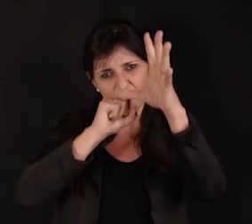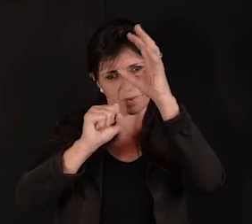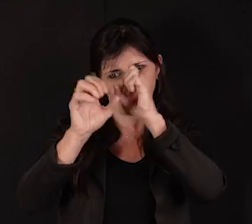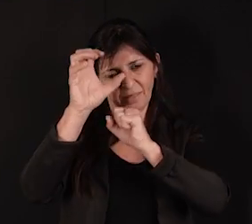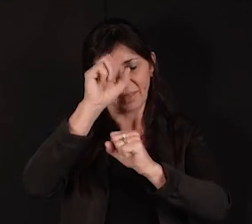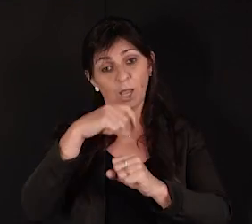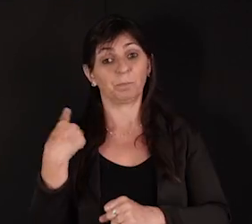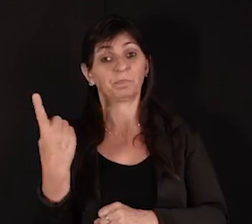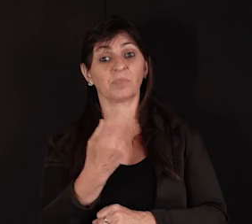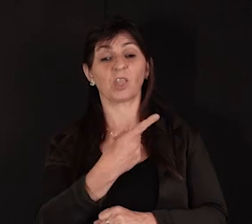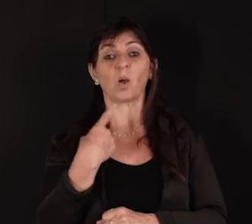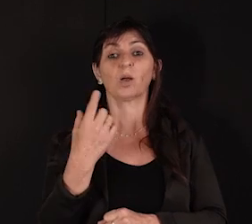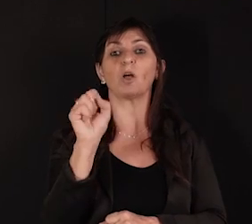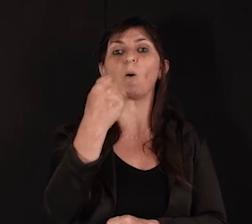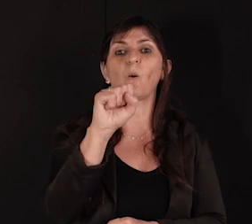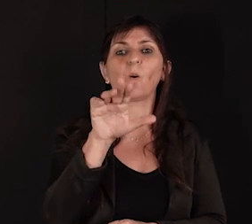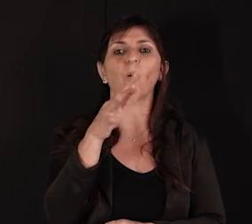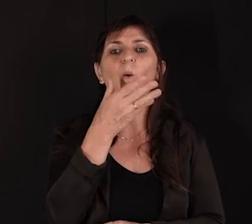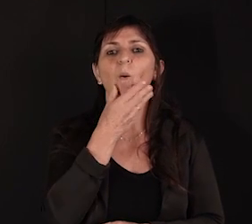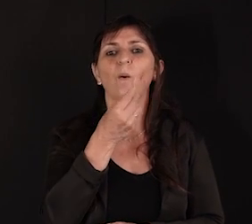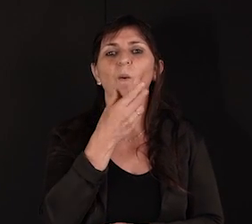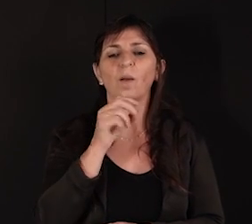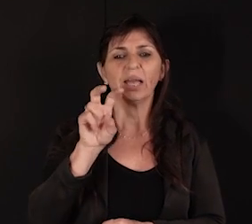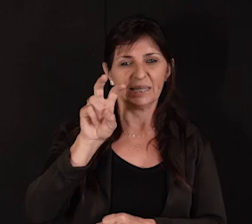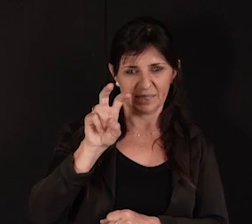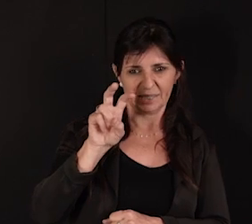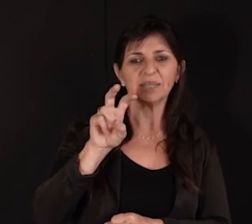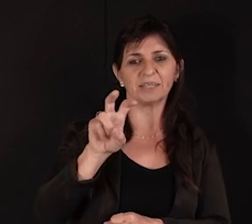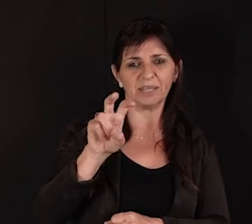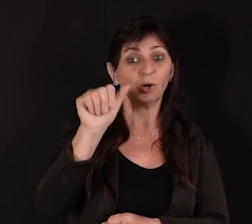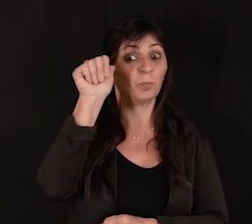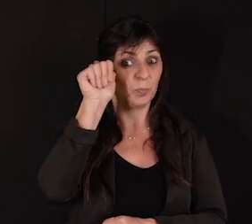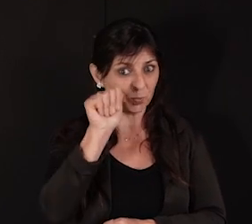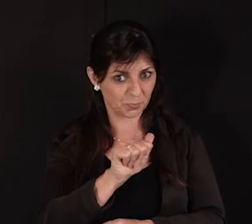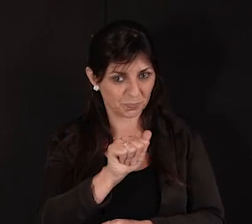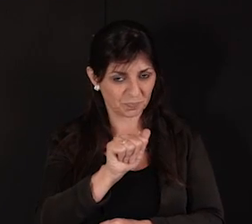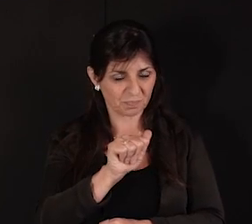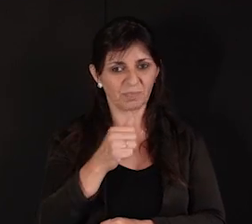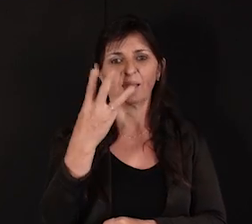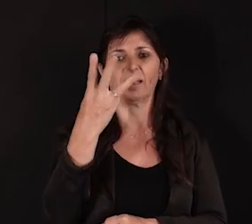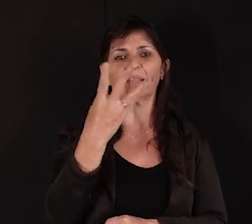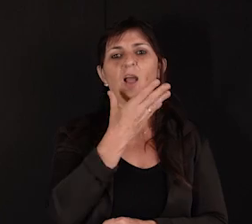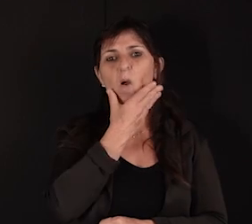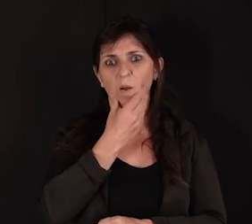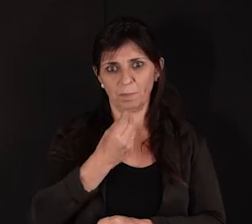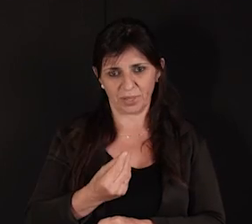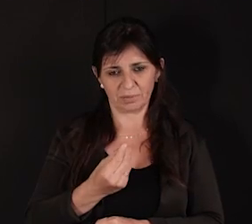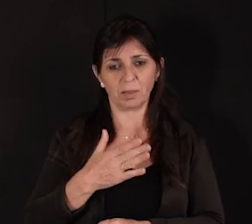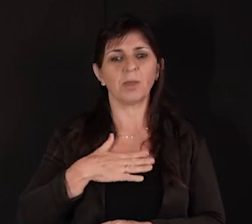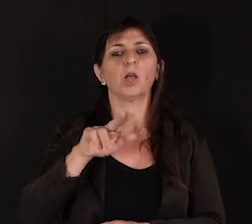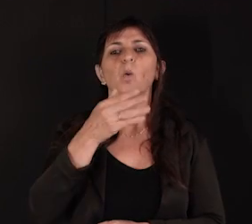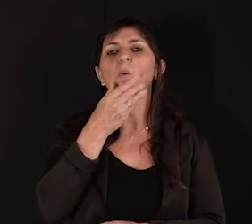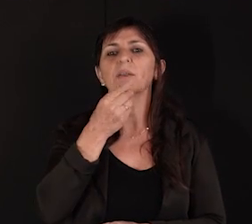Nós somos em 8 irmãos, 5 mulheres e 3 homens. O meu